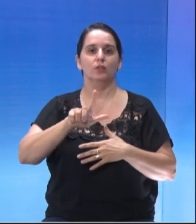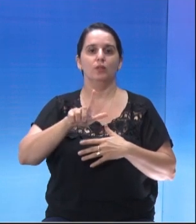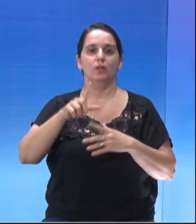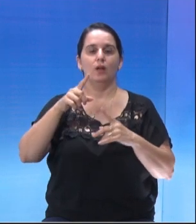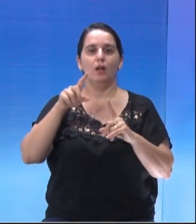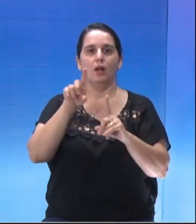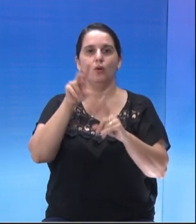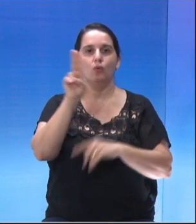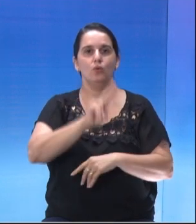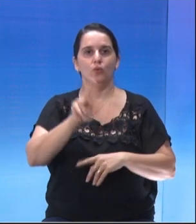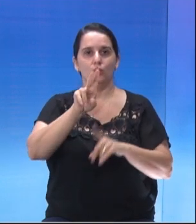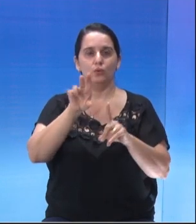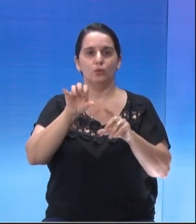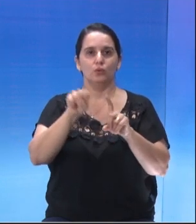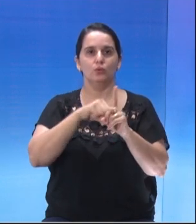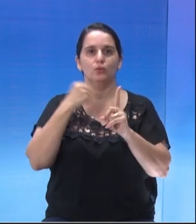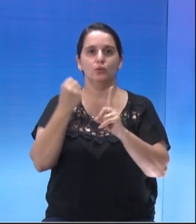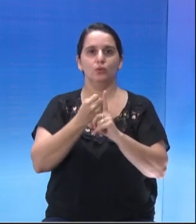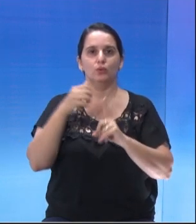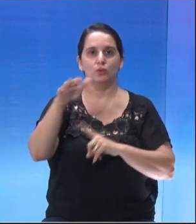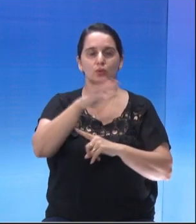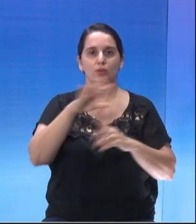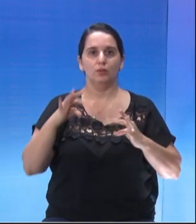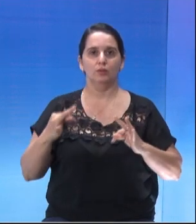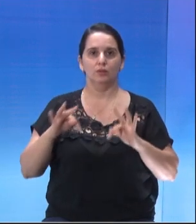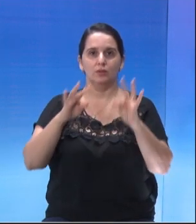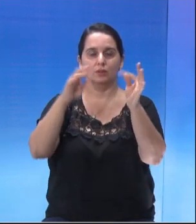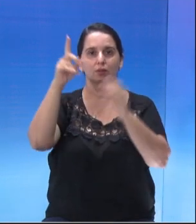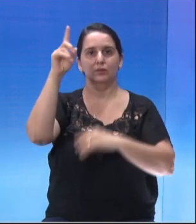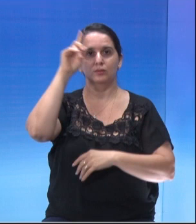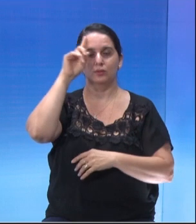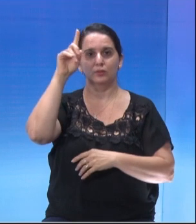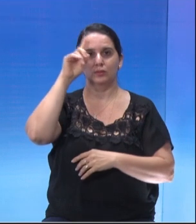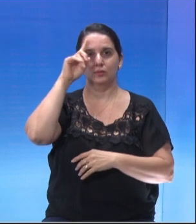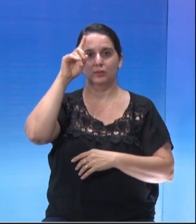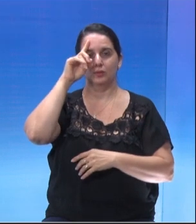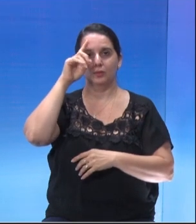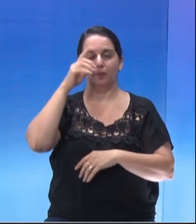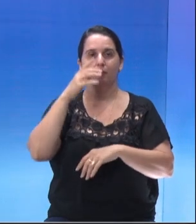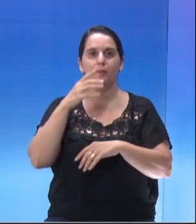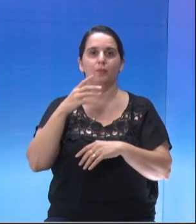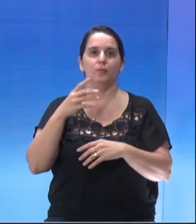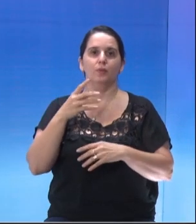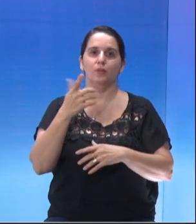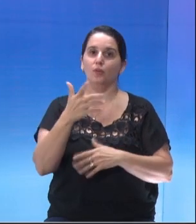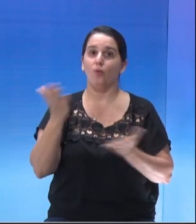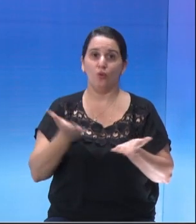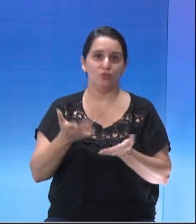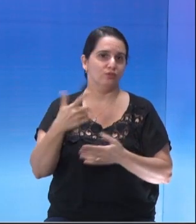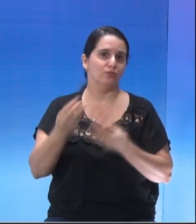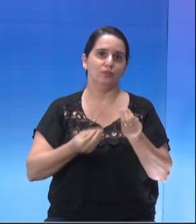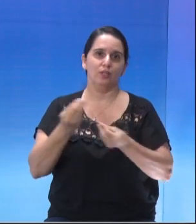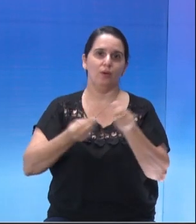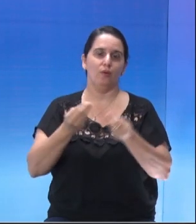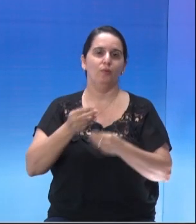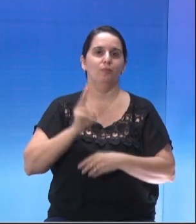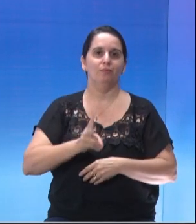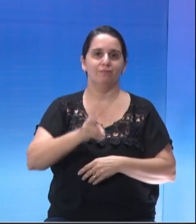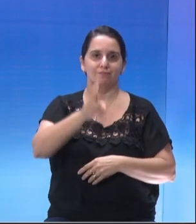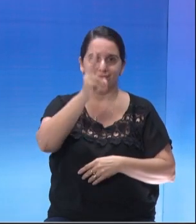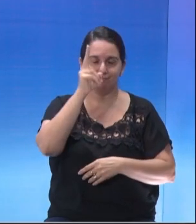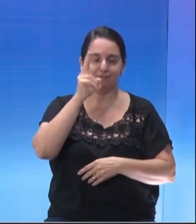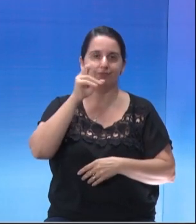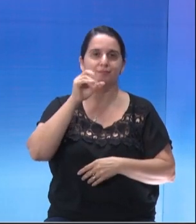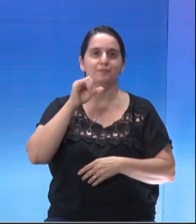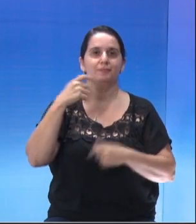função social dessas novas tecnologias que está no nosso cotidiano e que a gente praticamente não vive sem, e ela é tão importante, né, gente? Então, a